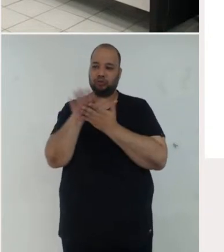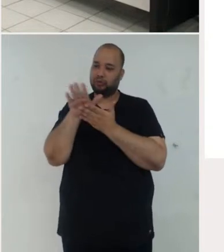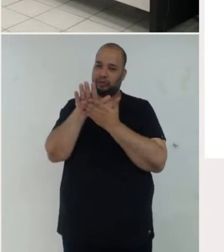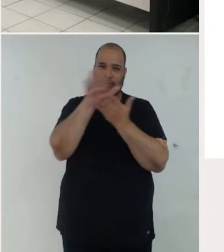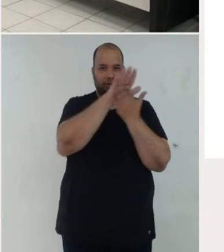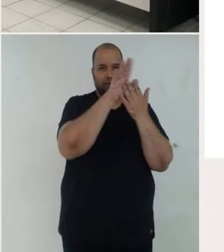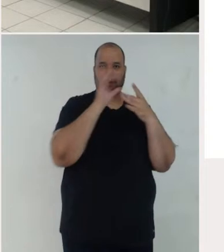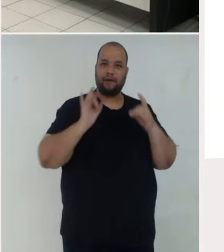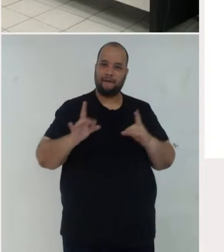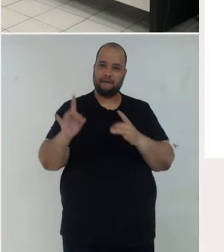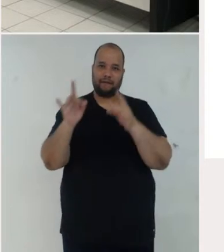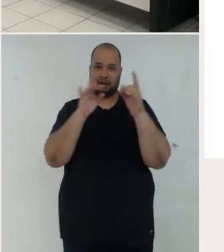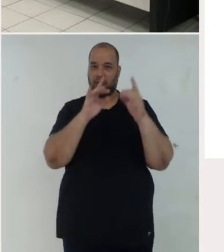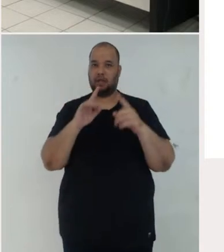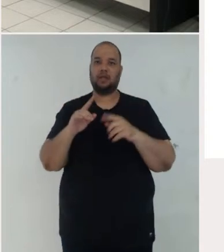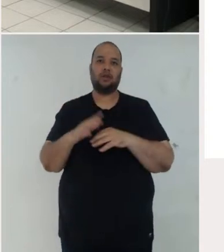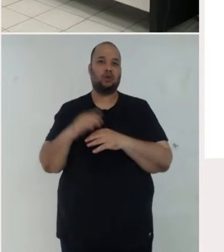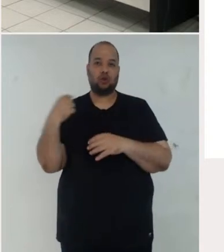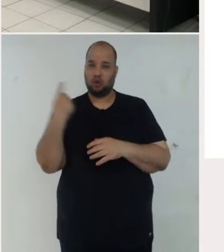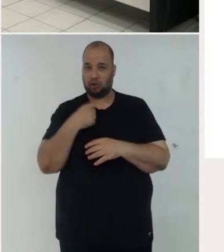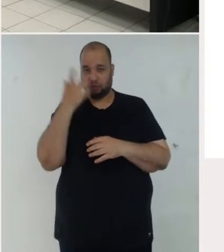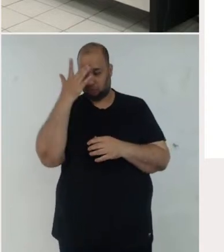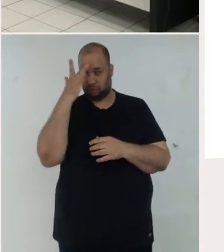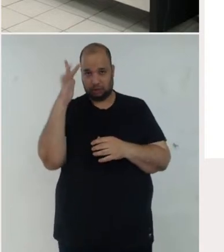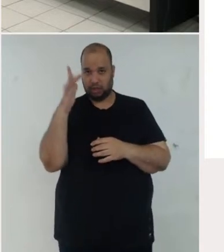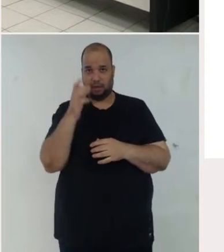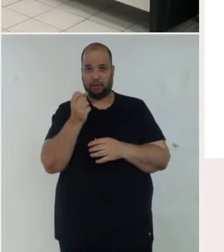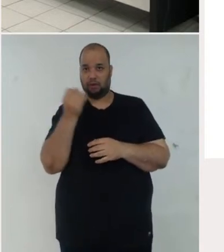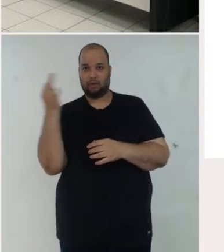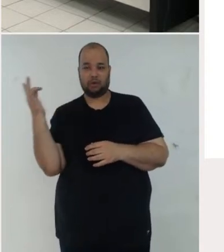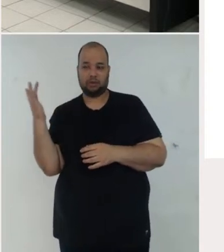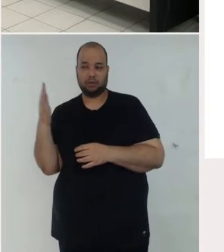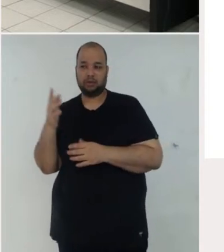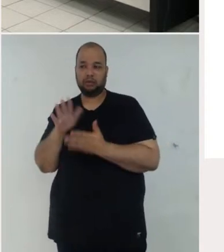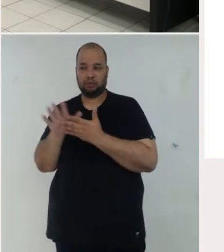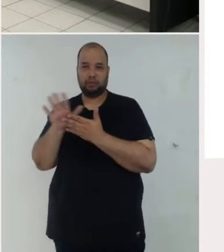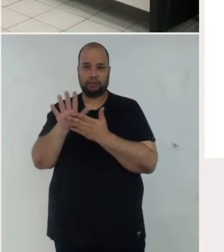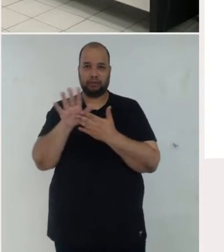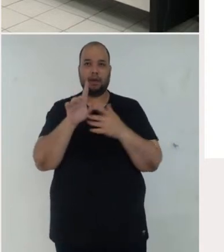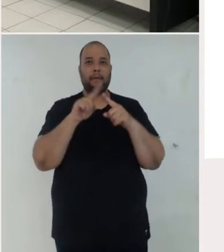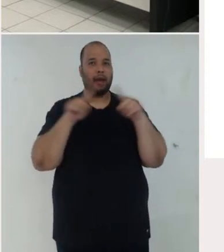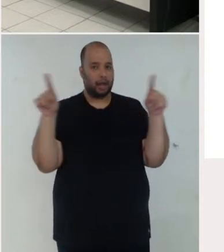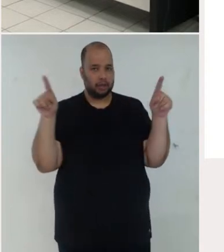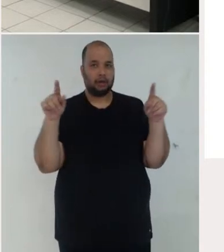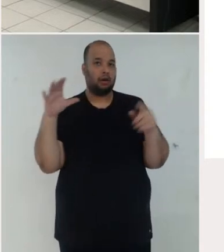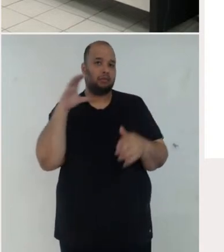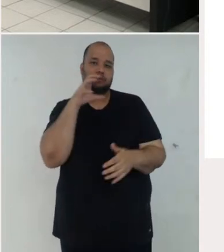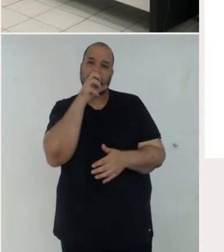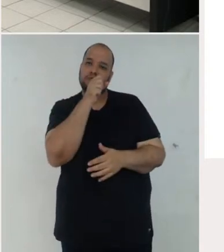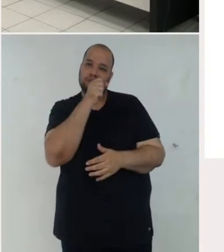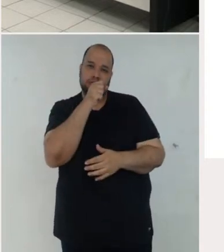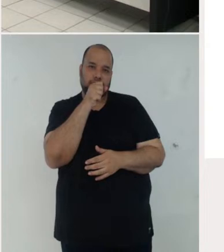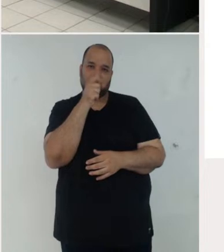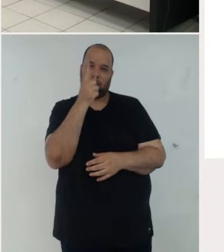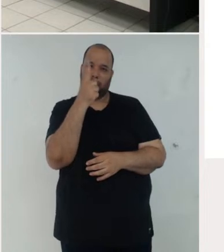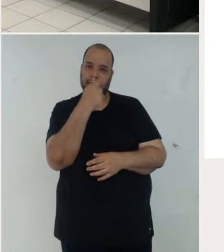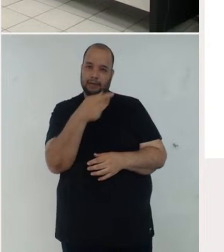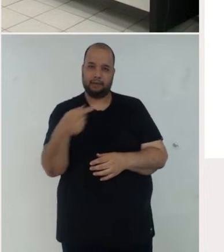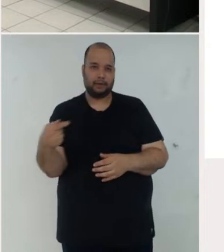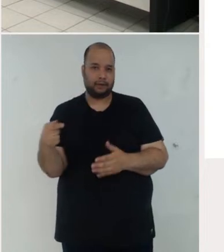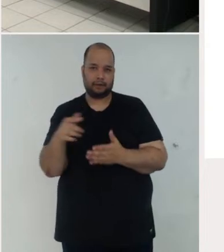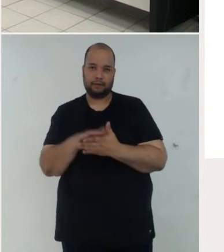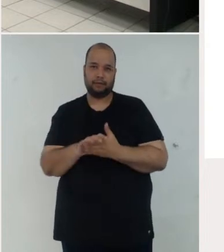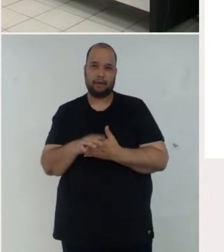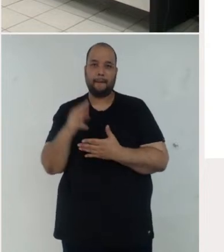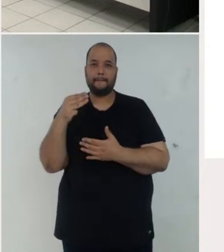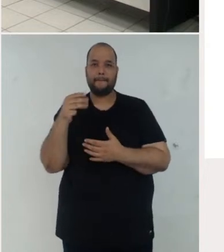de vendas, né? Claro, já que não sabe o número de tiragens, parece que não tem esse número, mas foi uma edição que esgotou em uma semana, a Chave